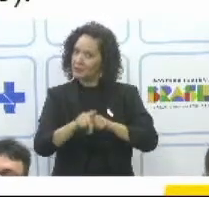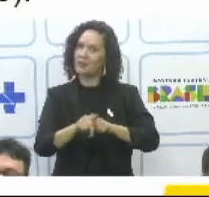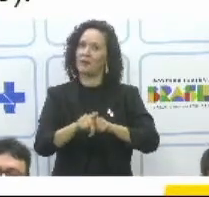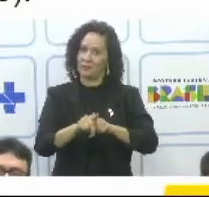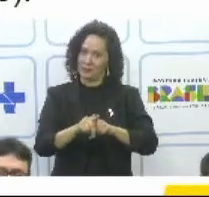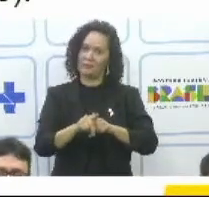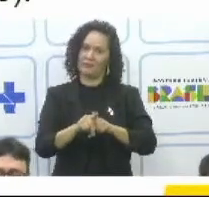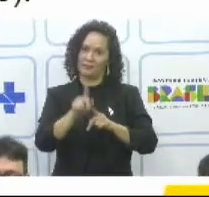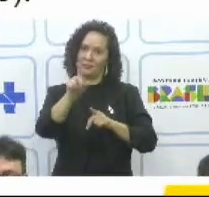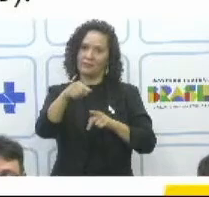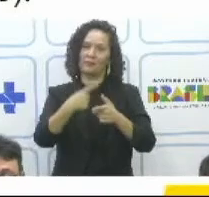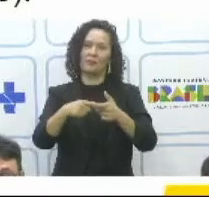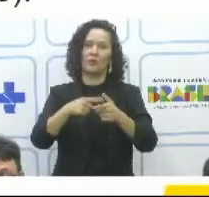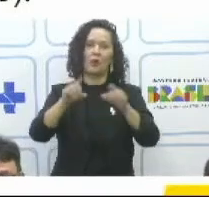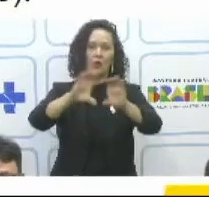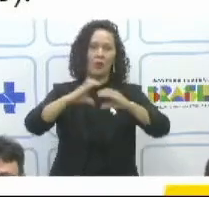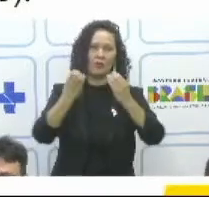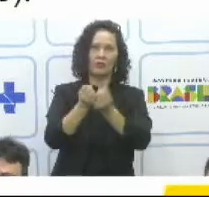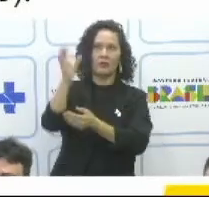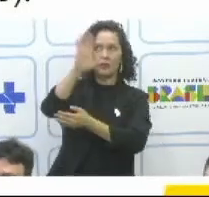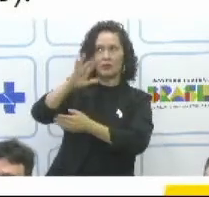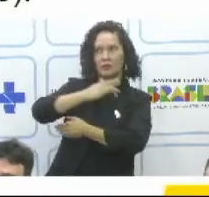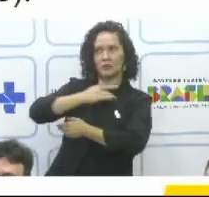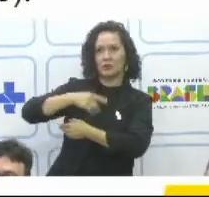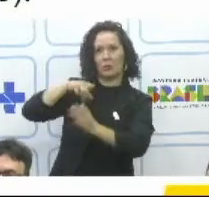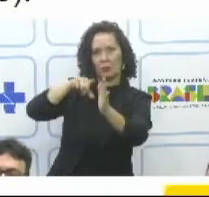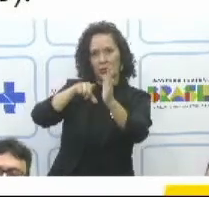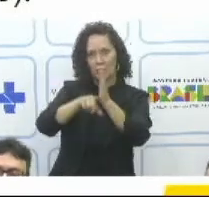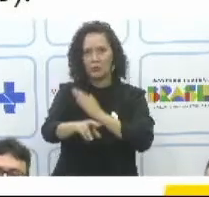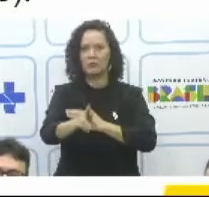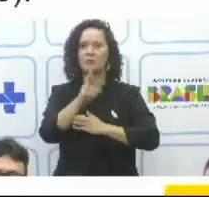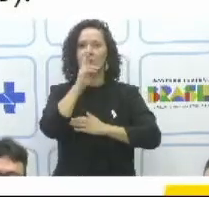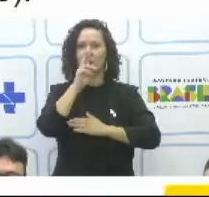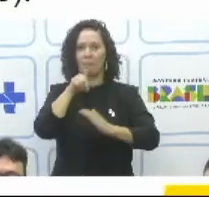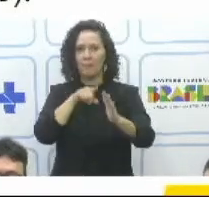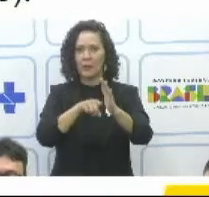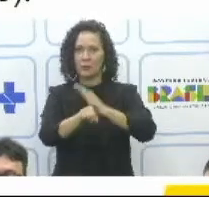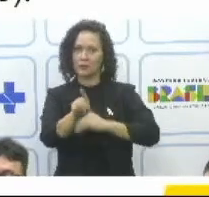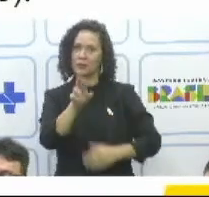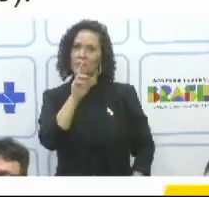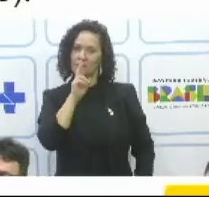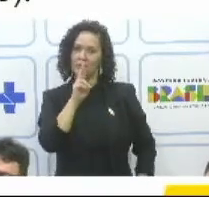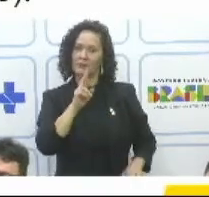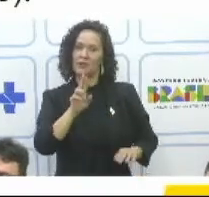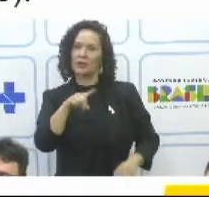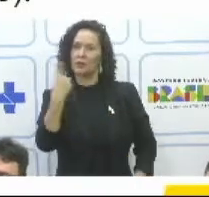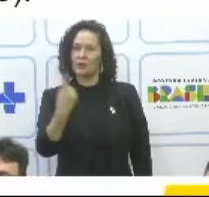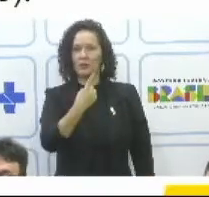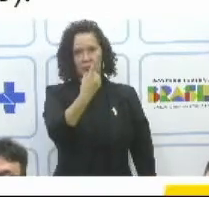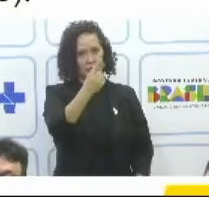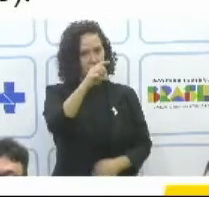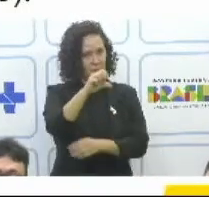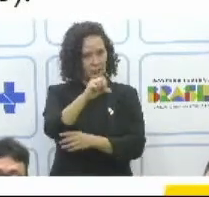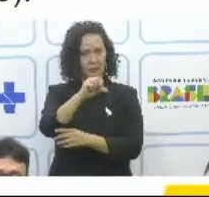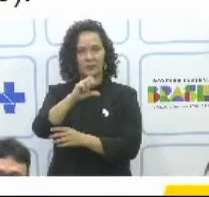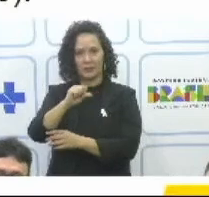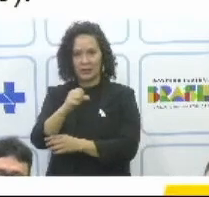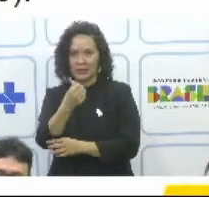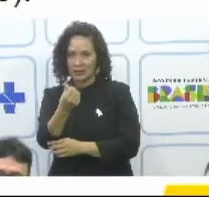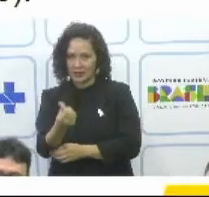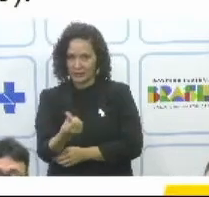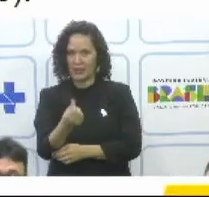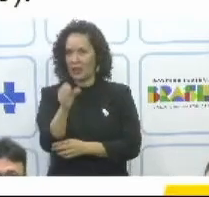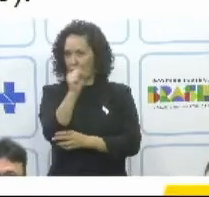a partir das conferências nacionais de saúde. Então, desde a 8ª conferência, em 1986, né, a